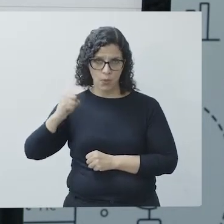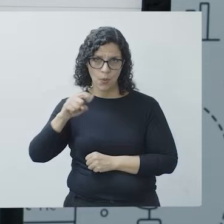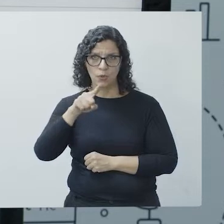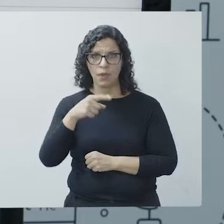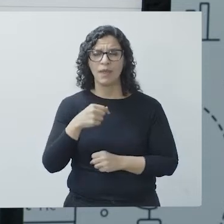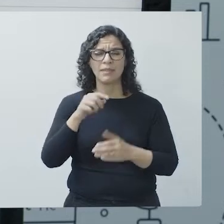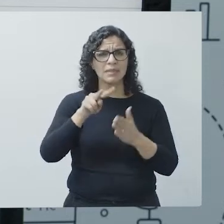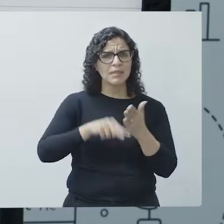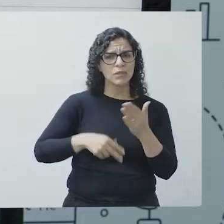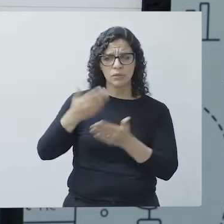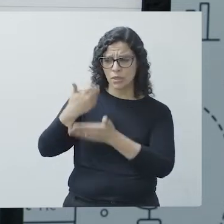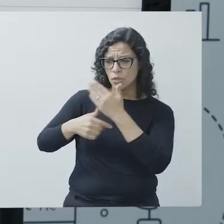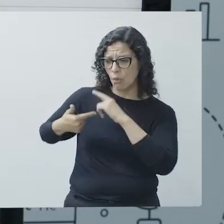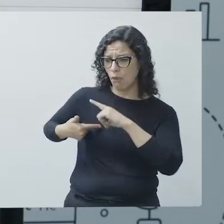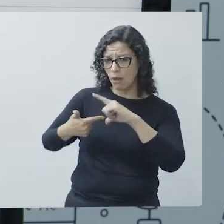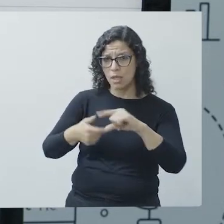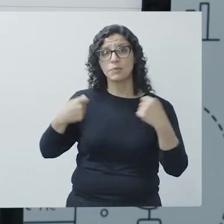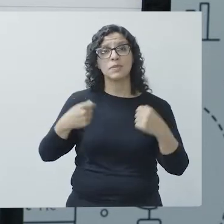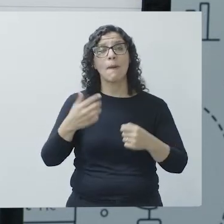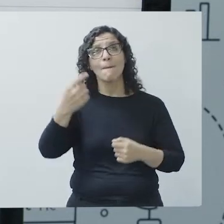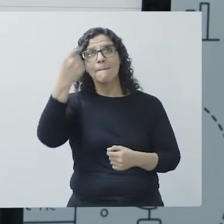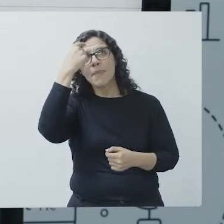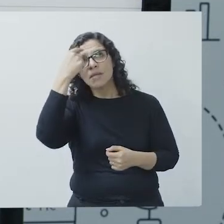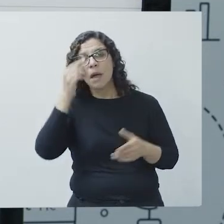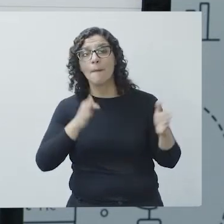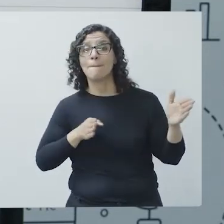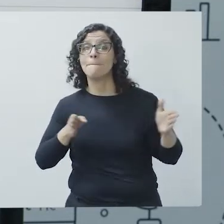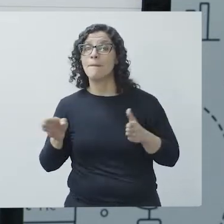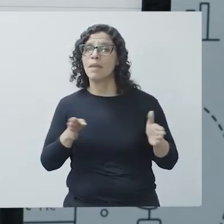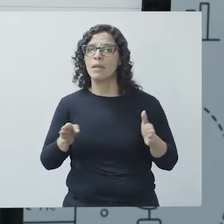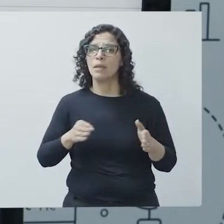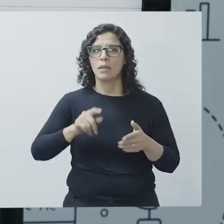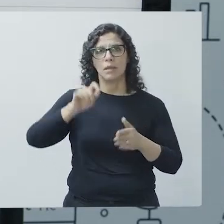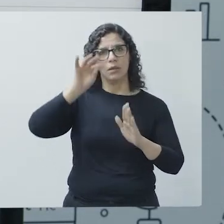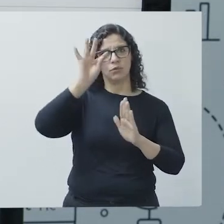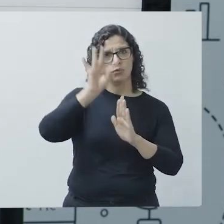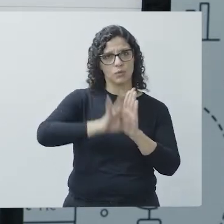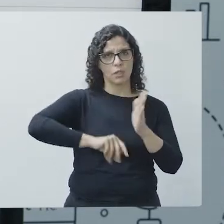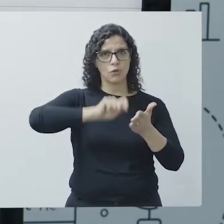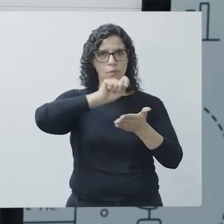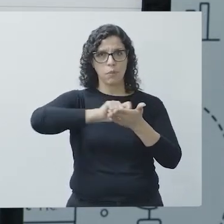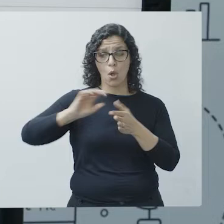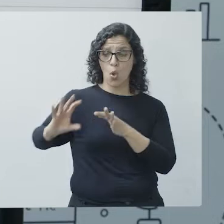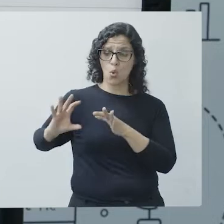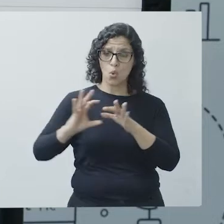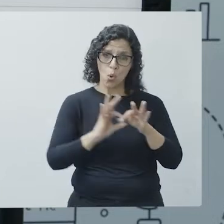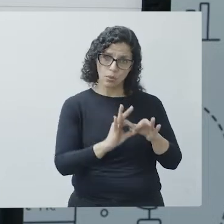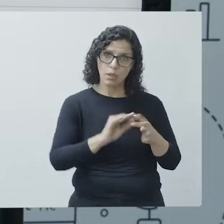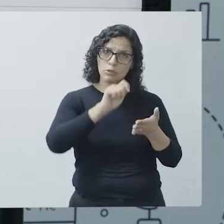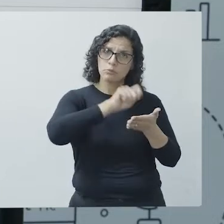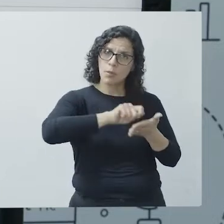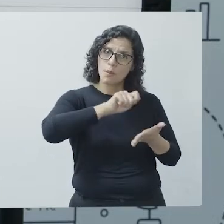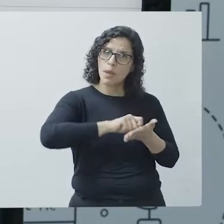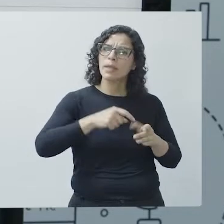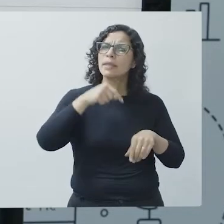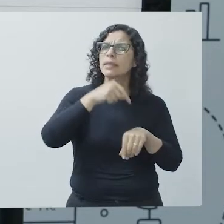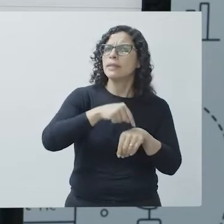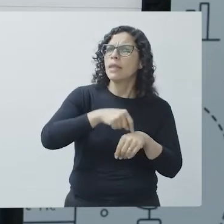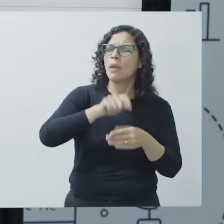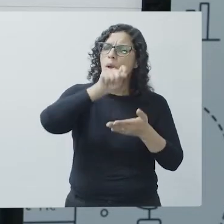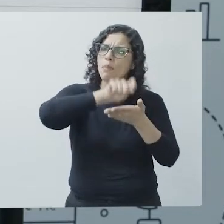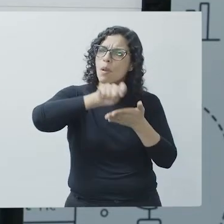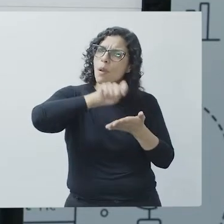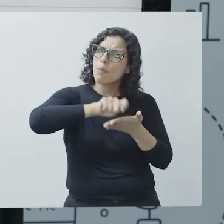antigos. É muito interessante que vocês pensem a respeito do contexto de produção, em que momento aquilo